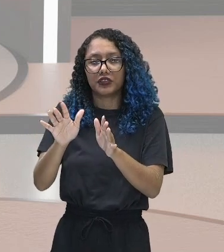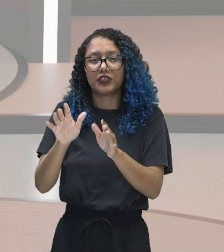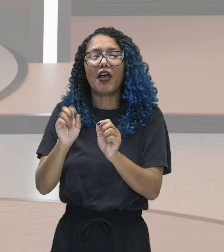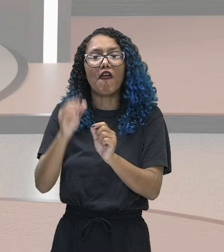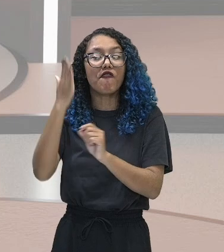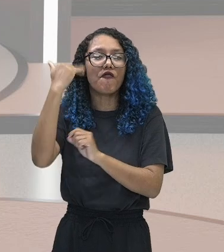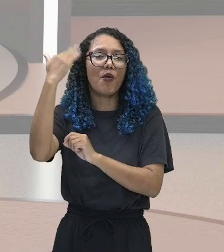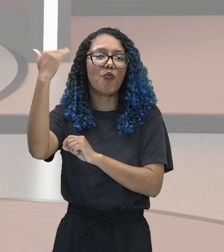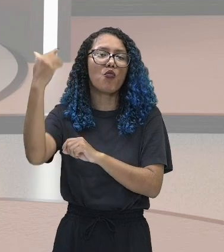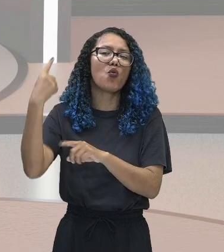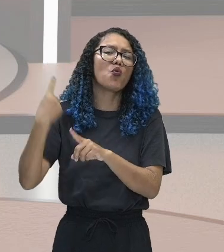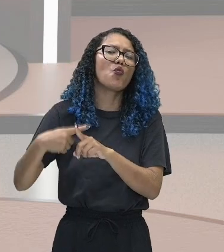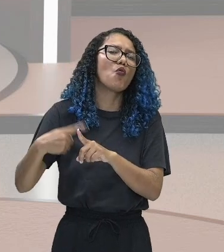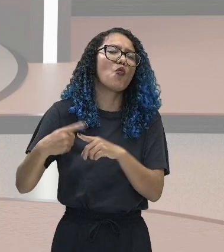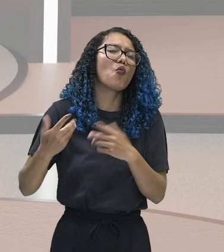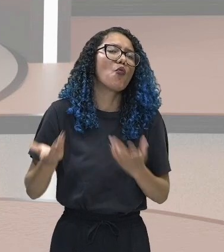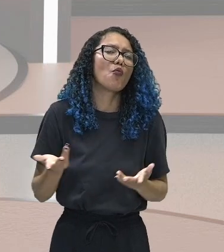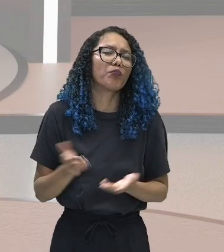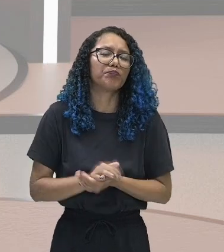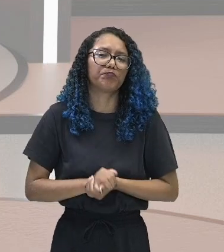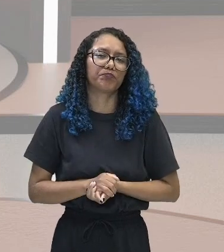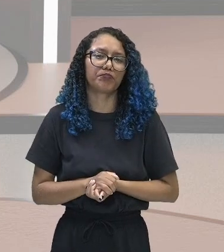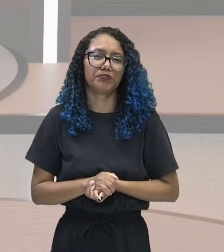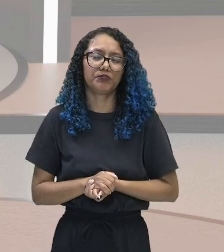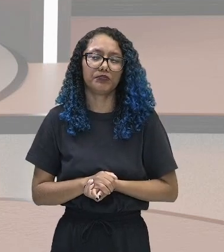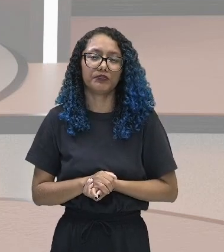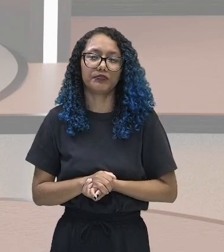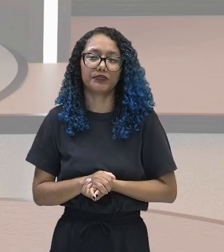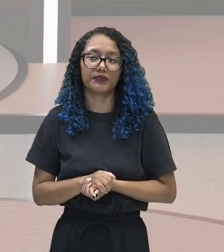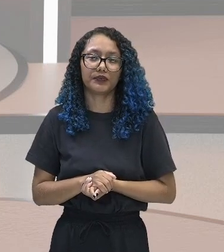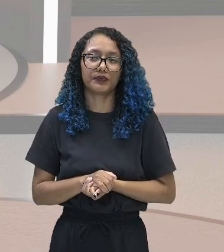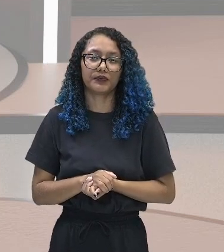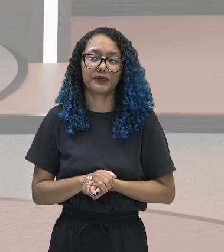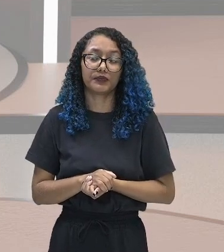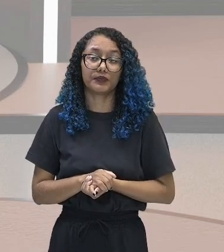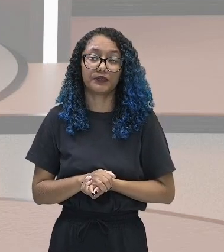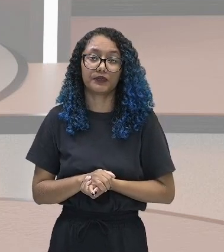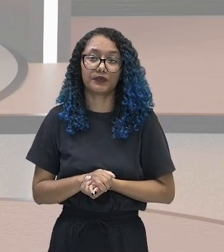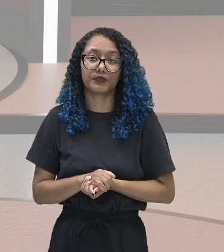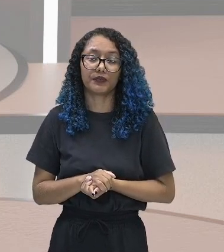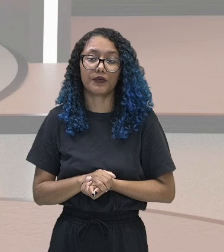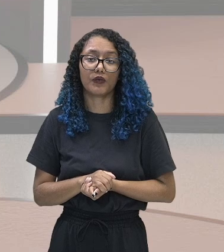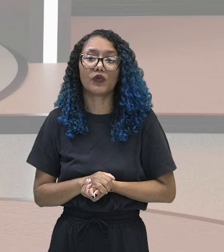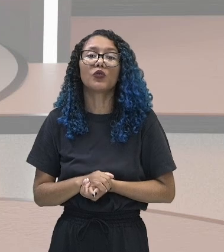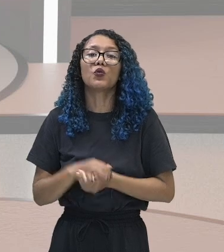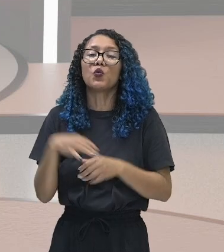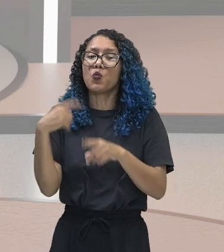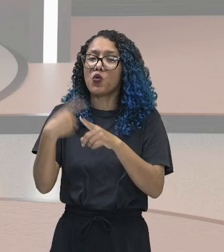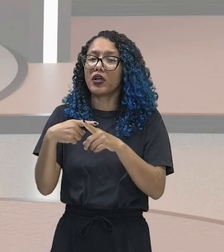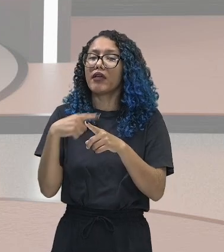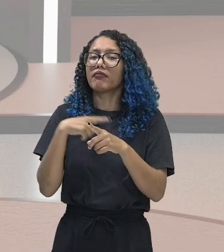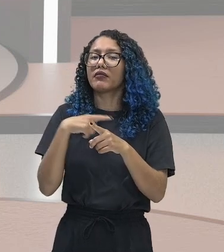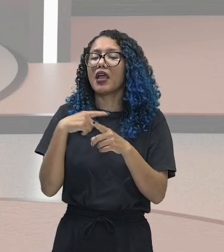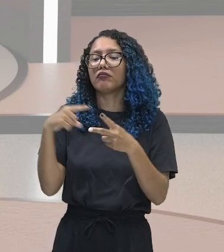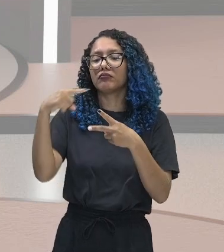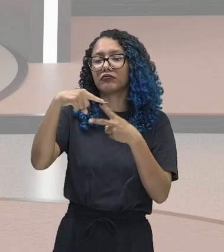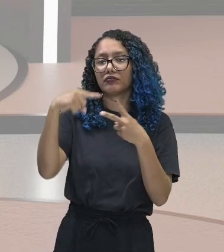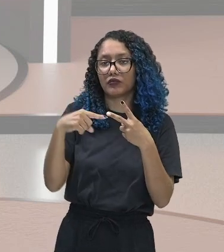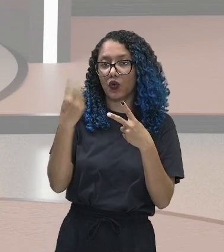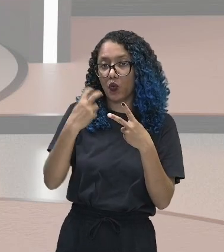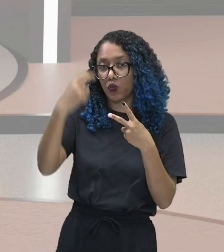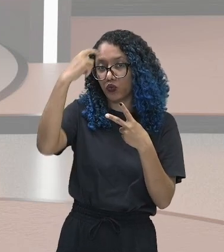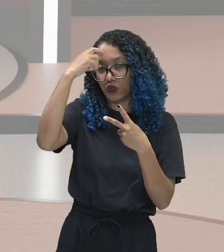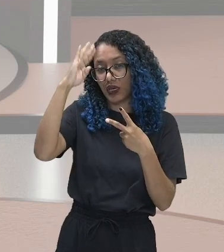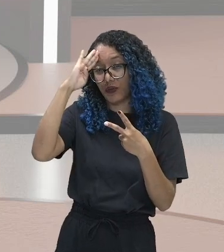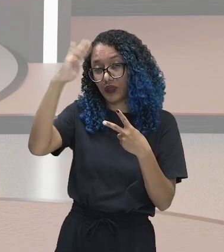Fama, não é mesmo? Por quê? Porque elas são, então, aí muito ligadas a essas duas culturas, né? Ligada principalmente